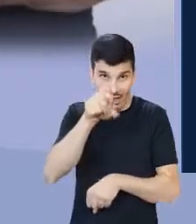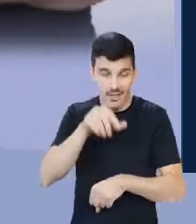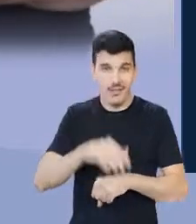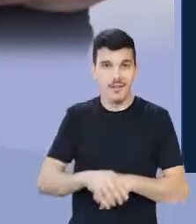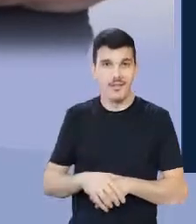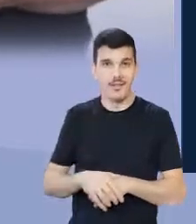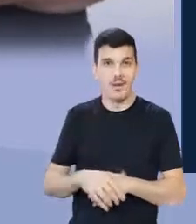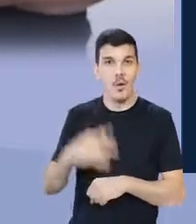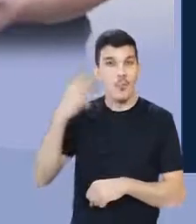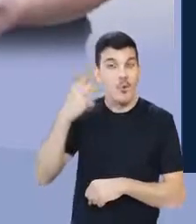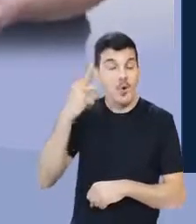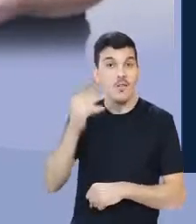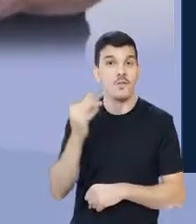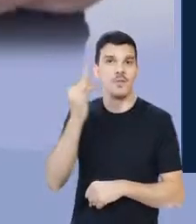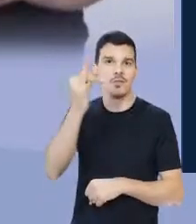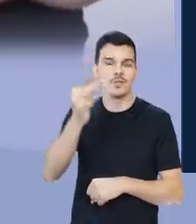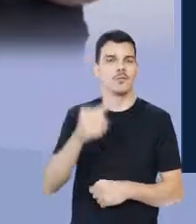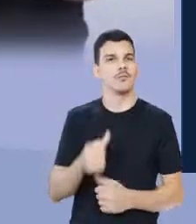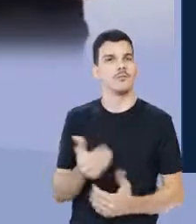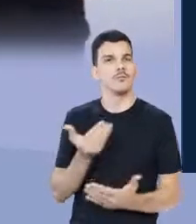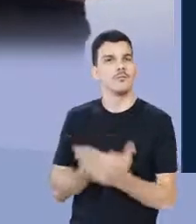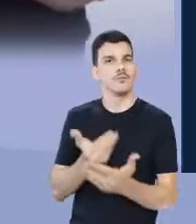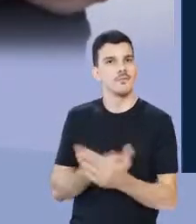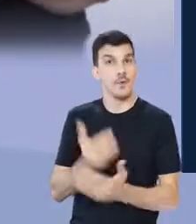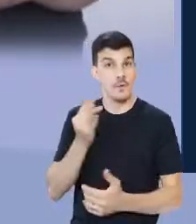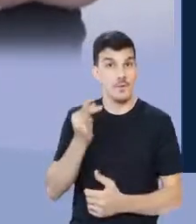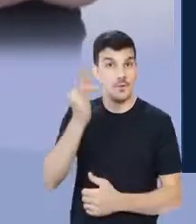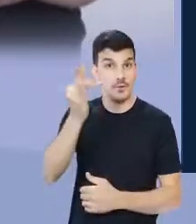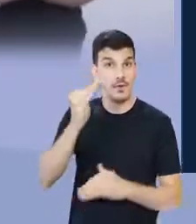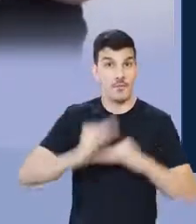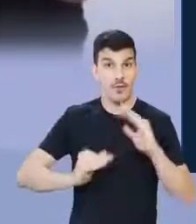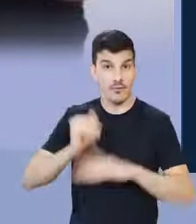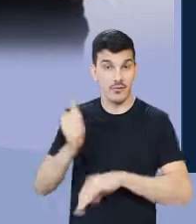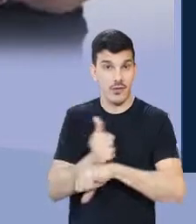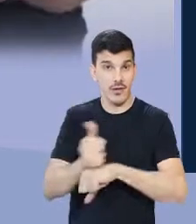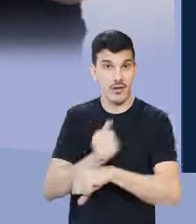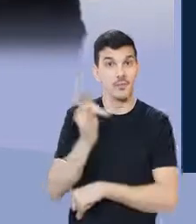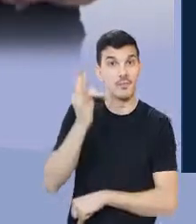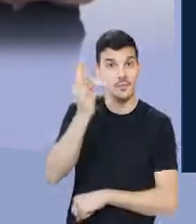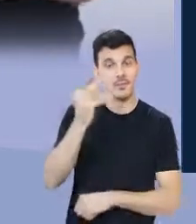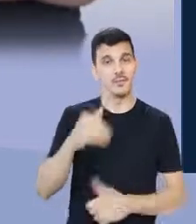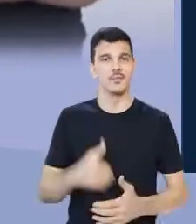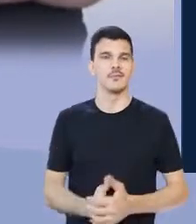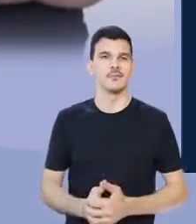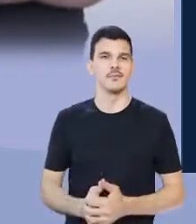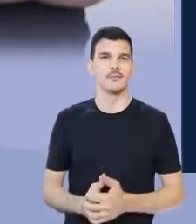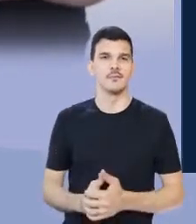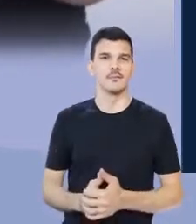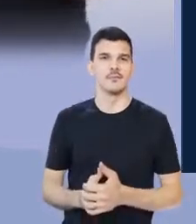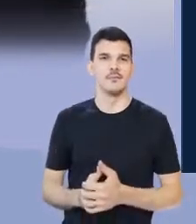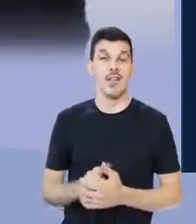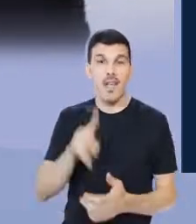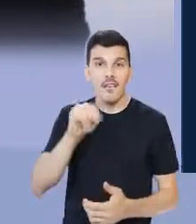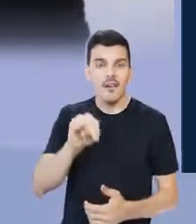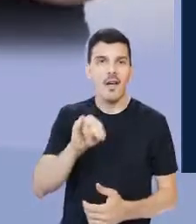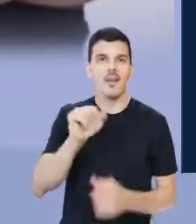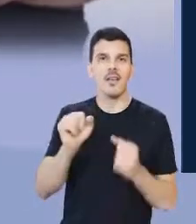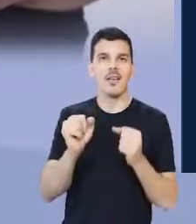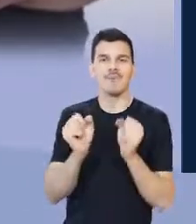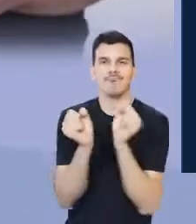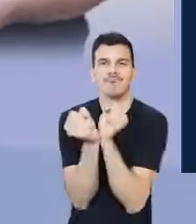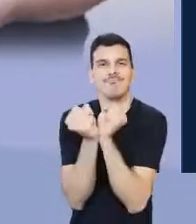você, o político do futuro, o estudante do futuro, o profissional do futuro, que